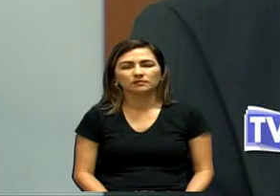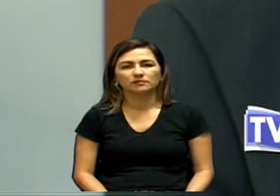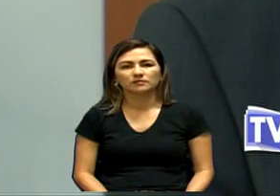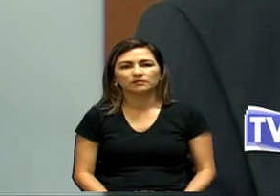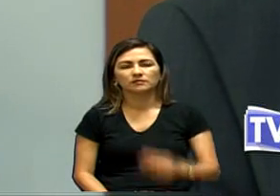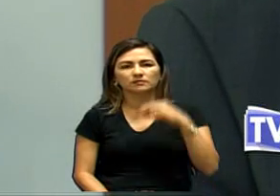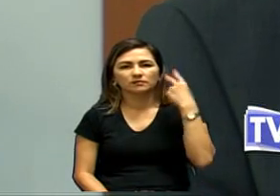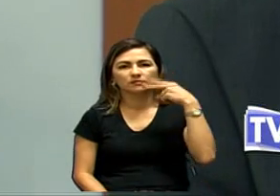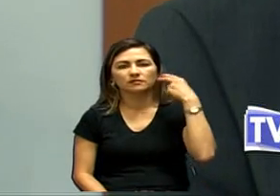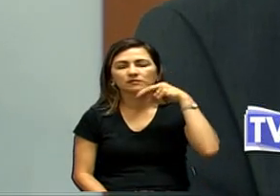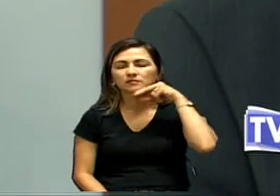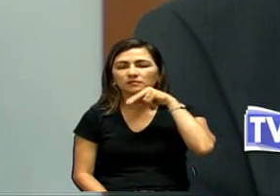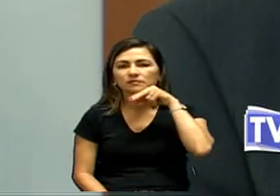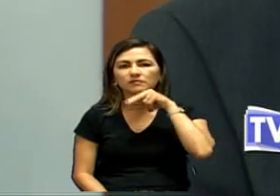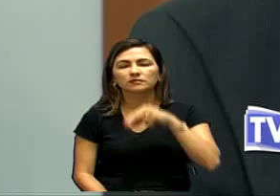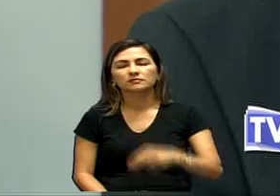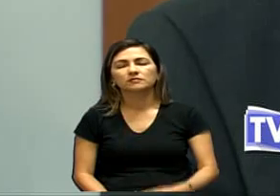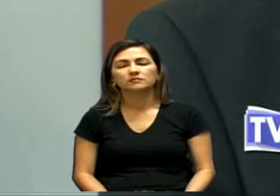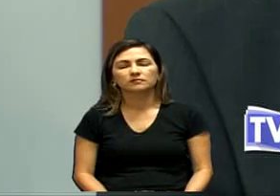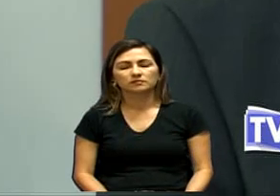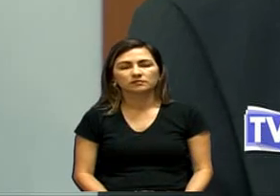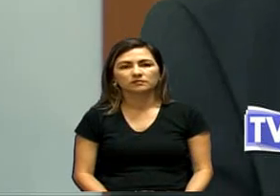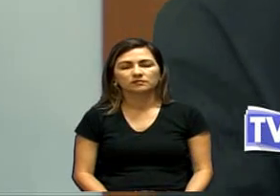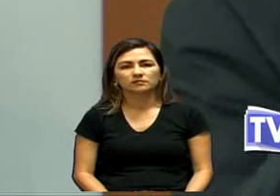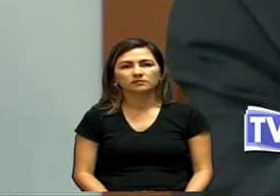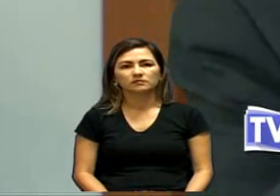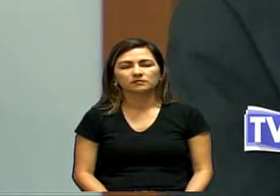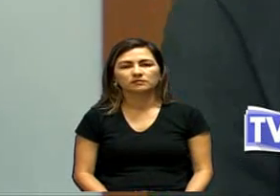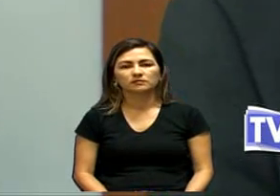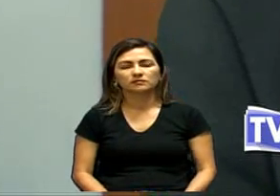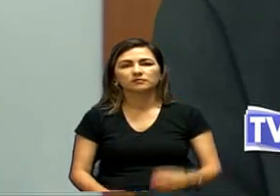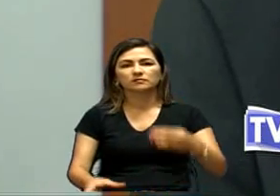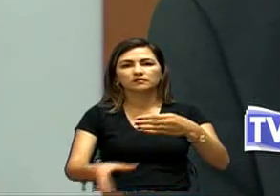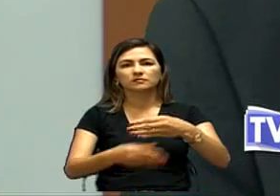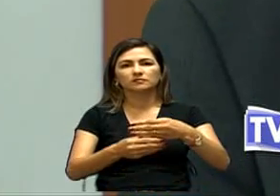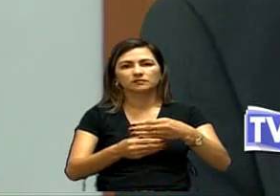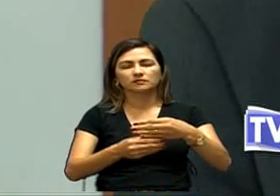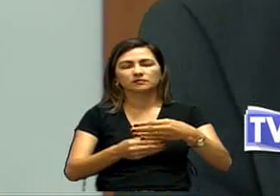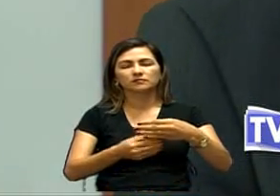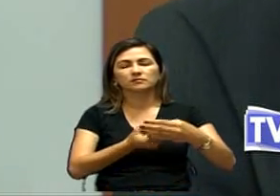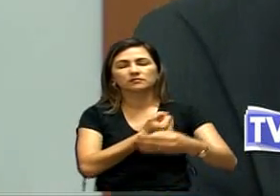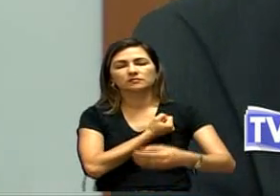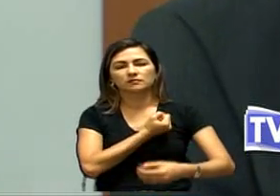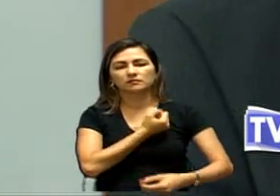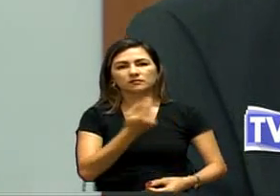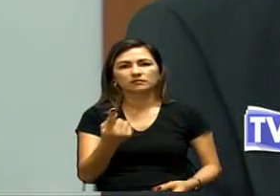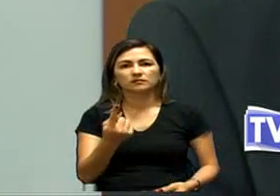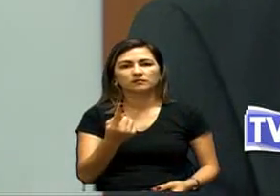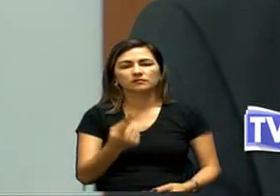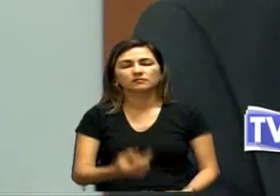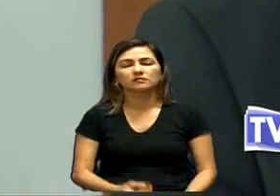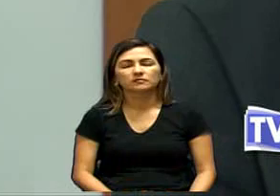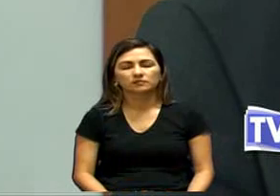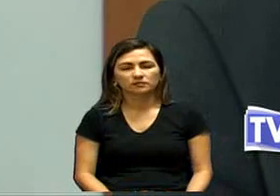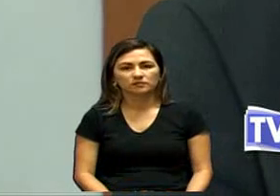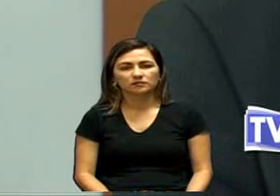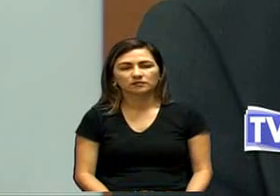Anselmo Neto, por favor, Anselmo. A emenda 1, estamos encaminhando votação sim à emenda